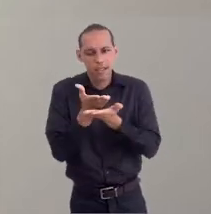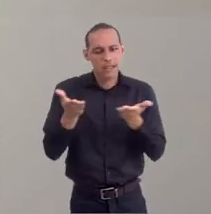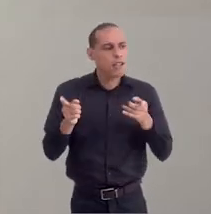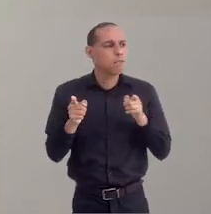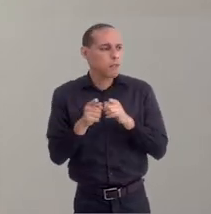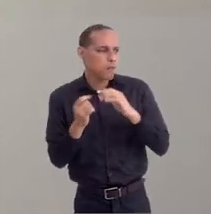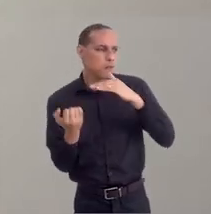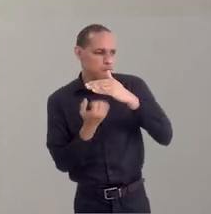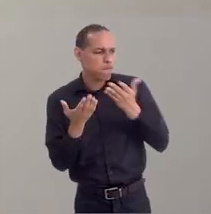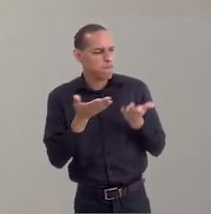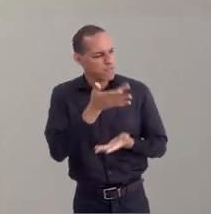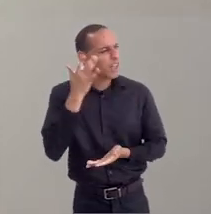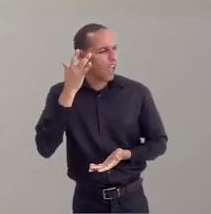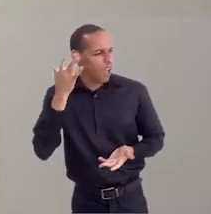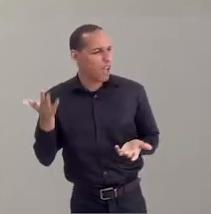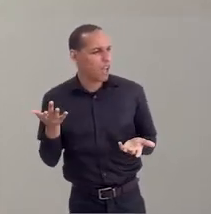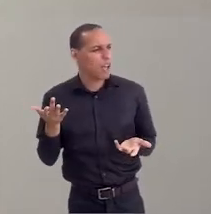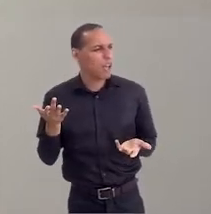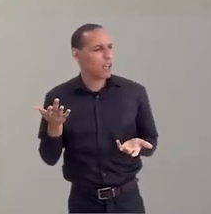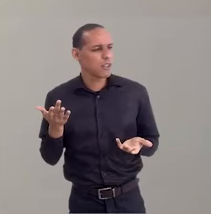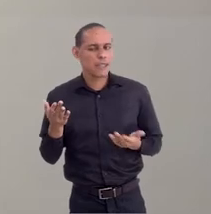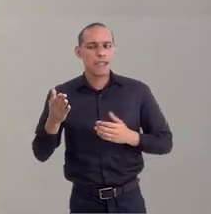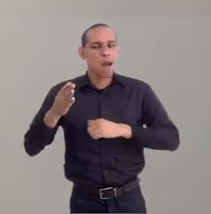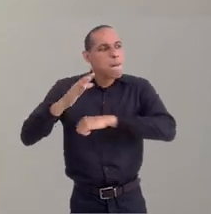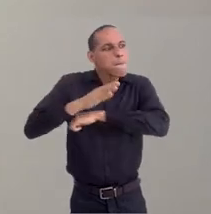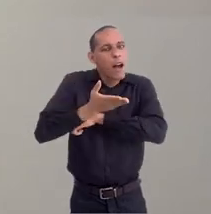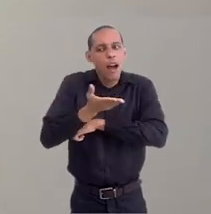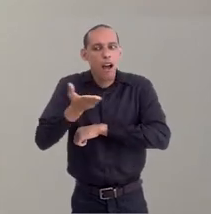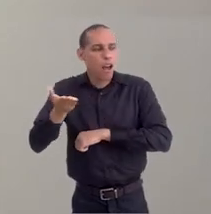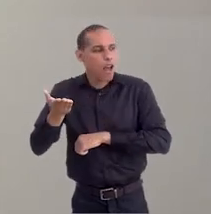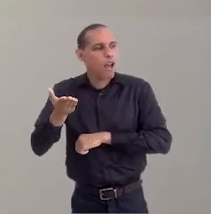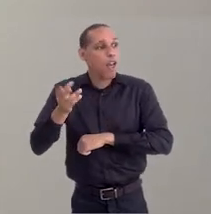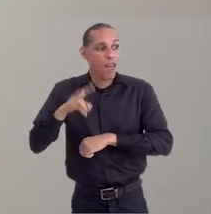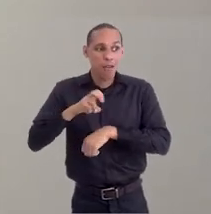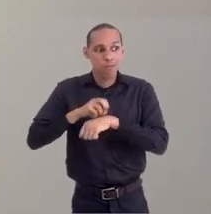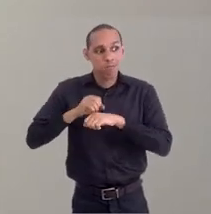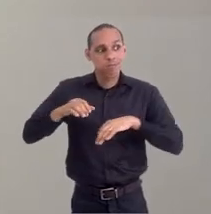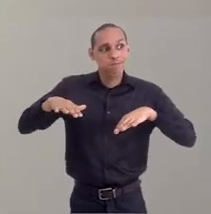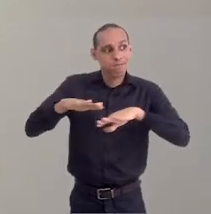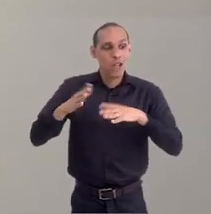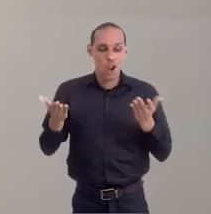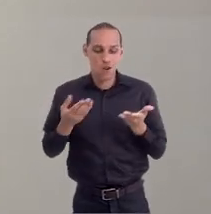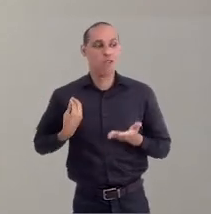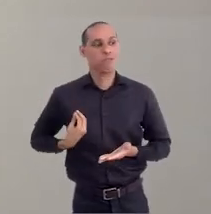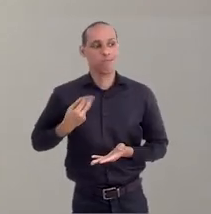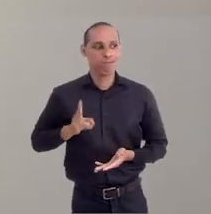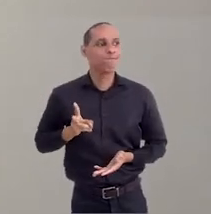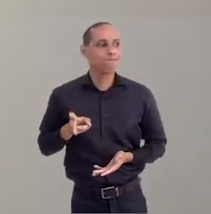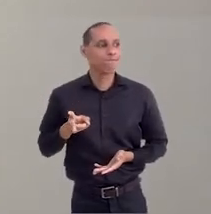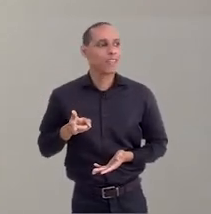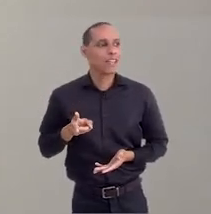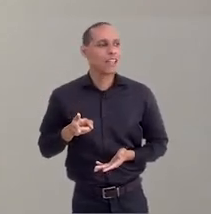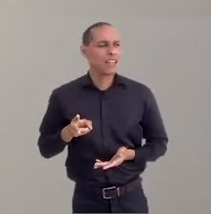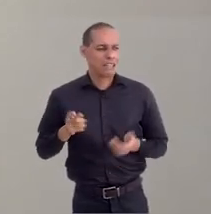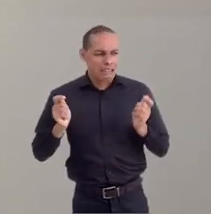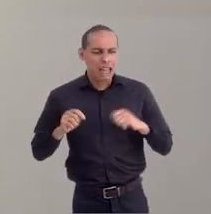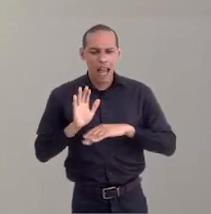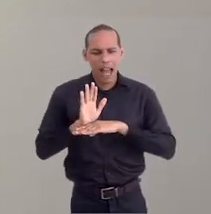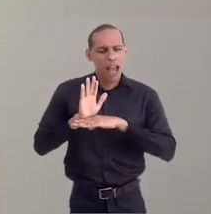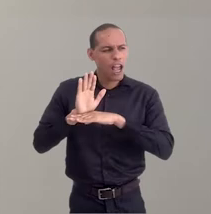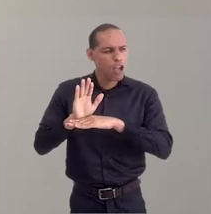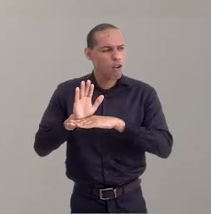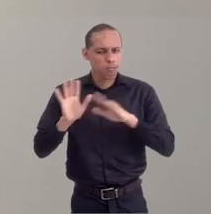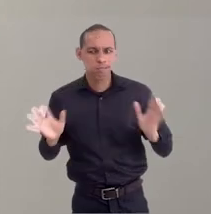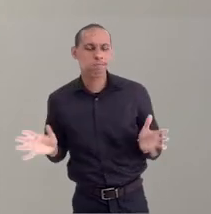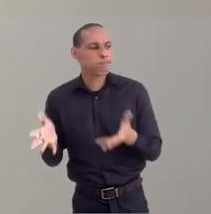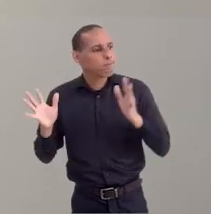para os micro e pequenos negócios. Na sua opinião, essa plataforma, né, que é a pandemia pela qual a gente ainda está passando, tem